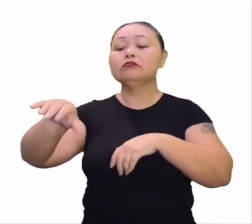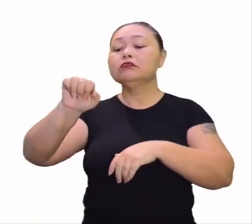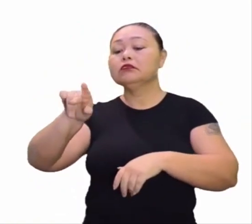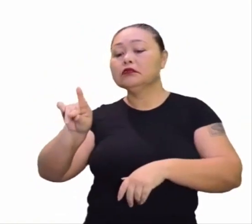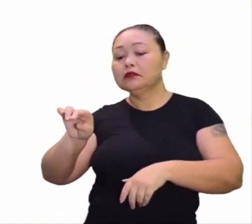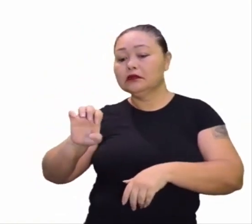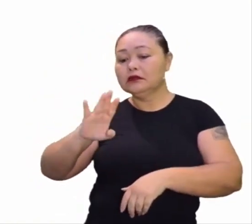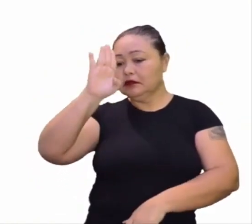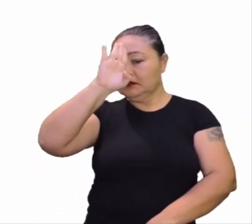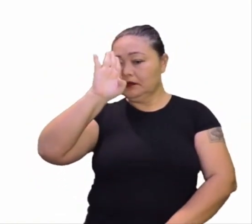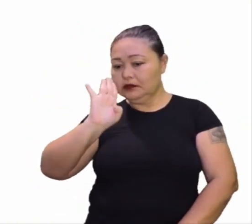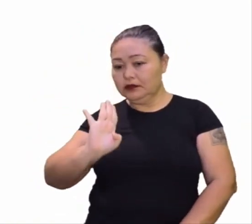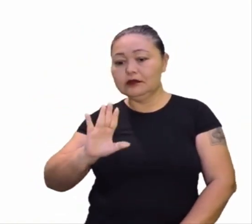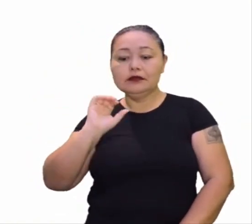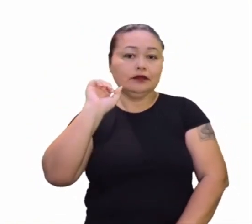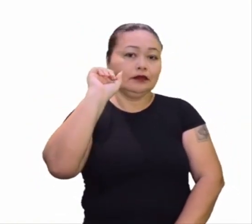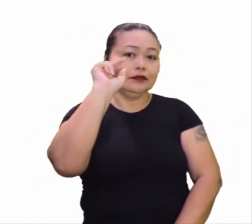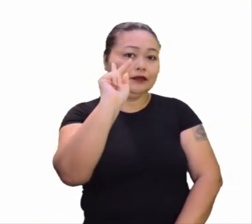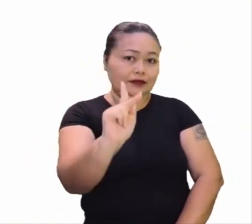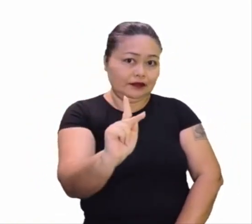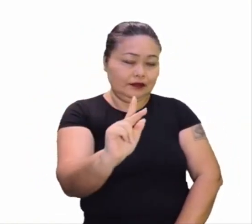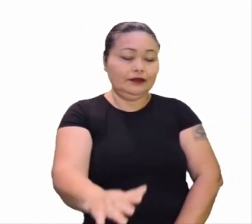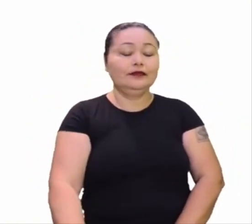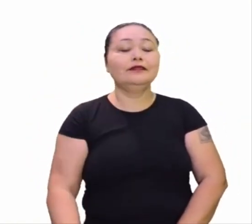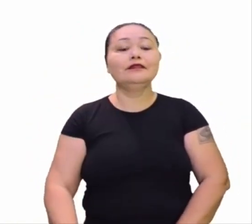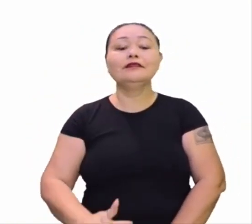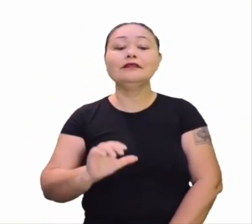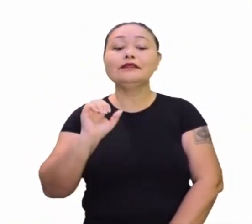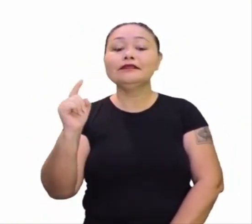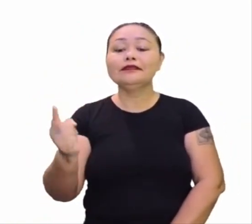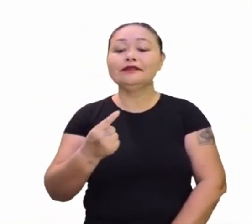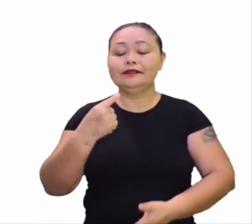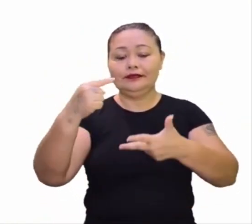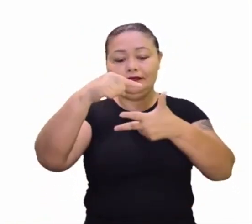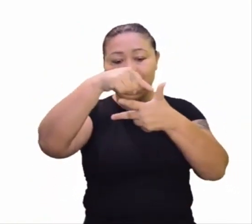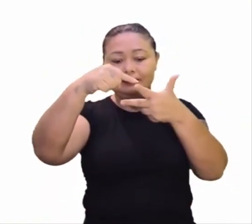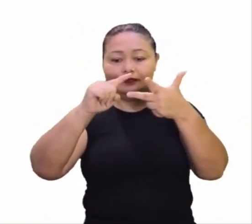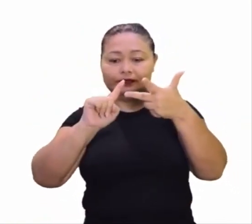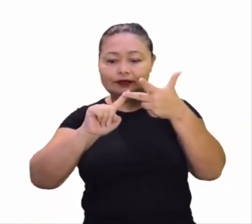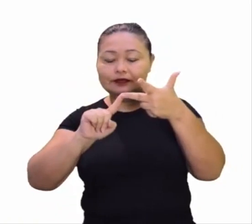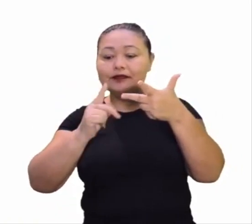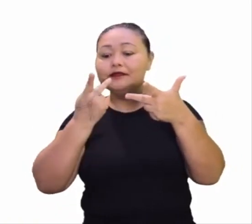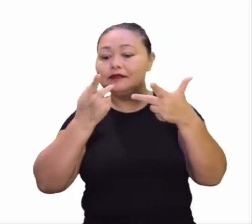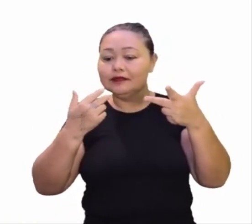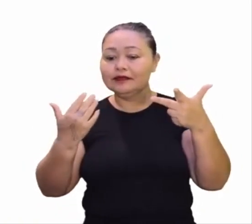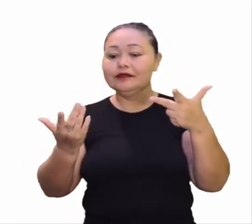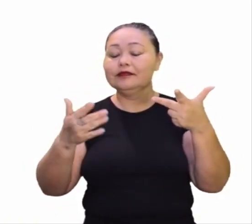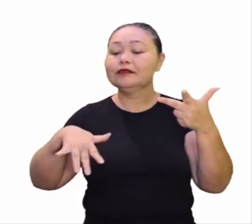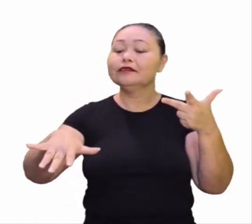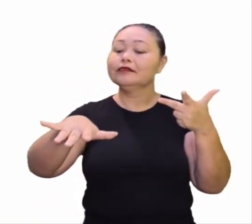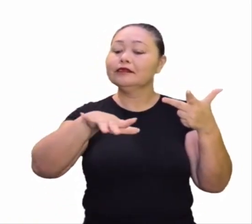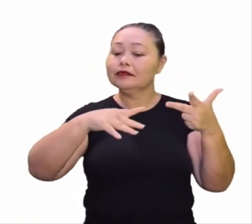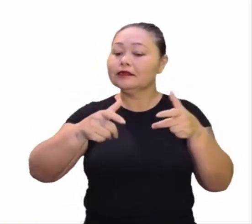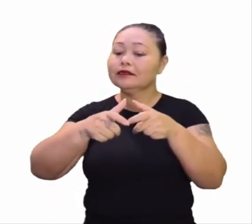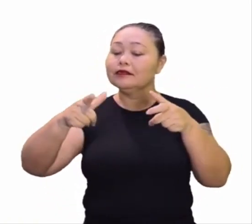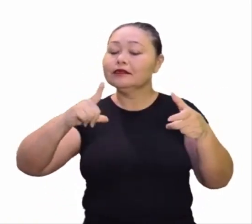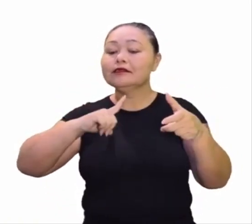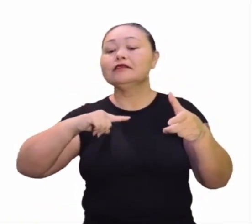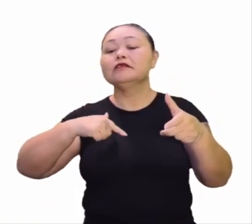sudeste do Brasil. Com certeza. Então, Rogério, Só pode ser terciário, Exato. que falamos que é onde